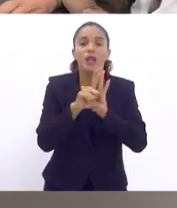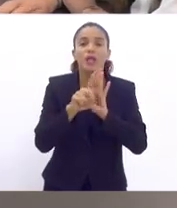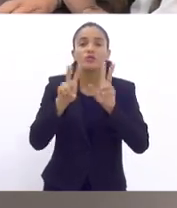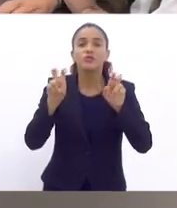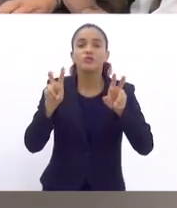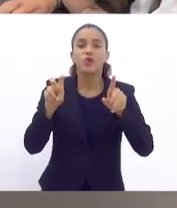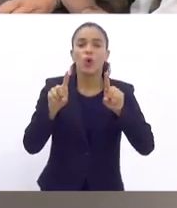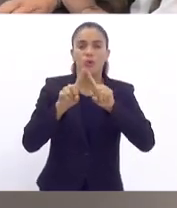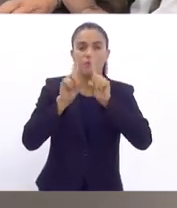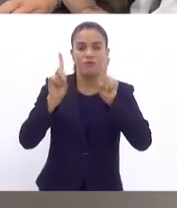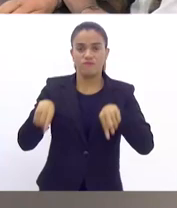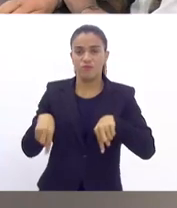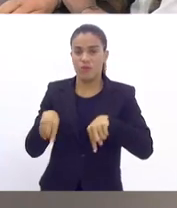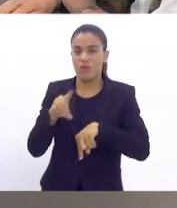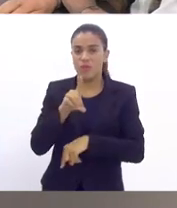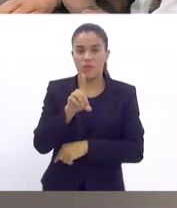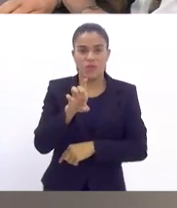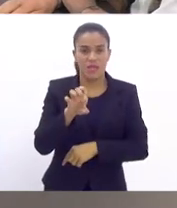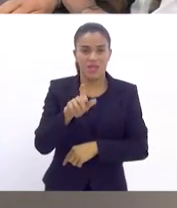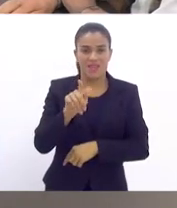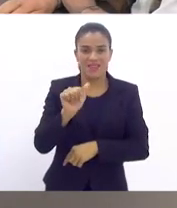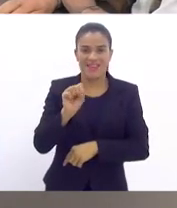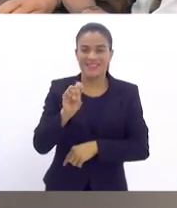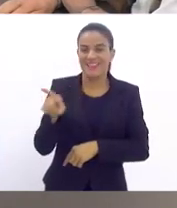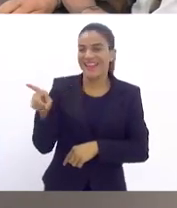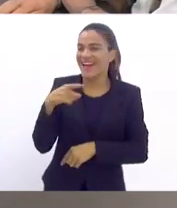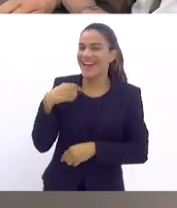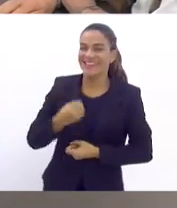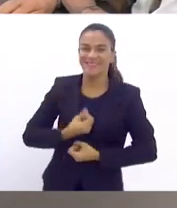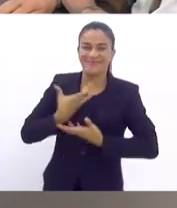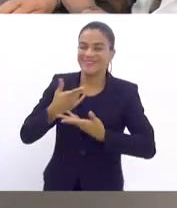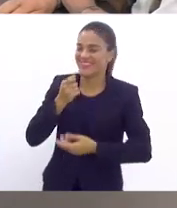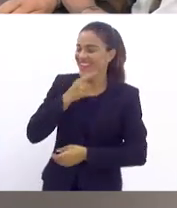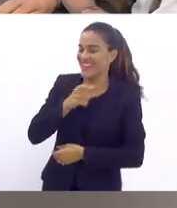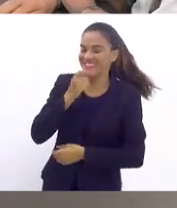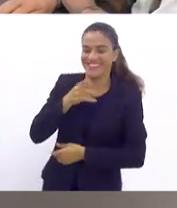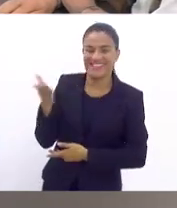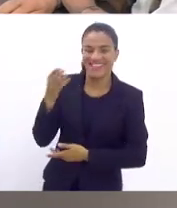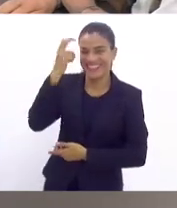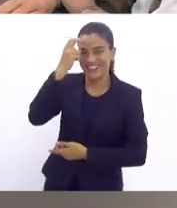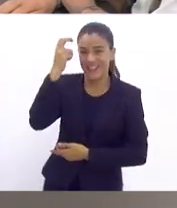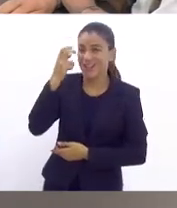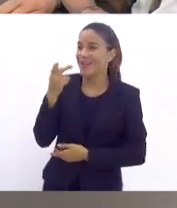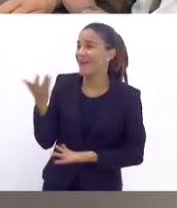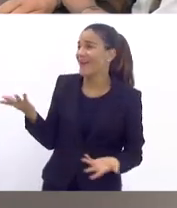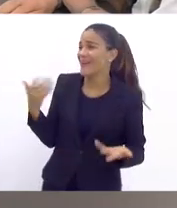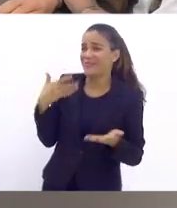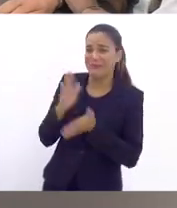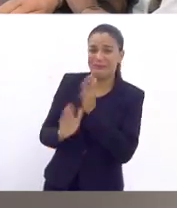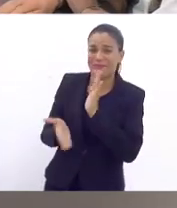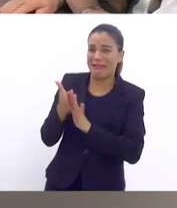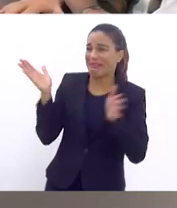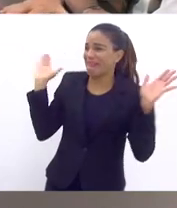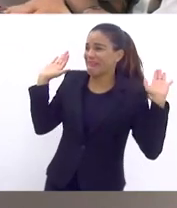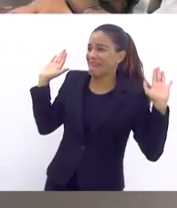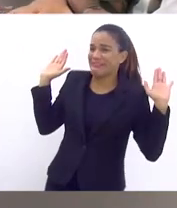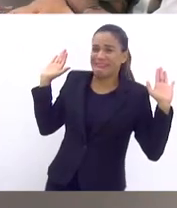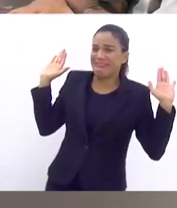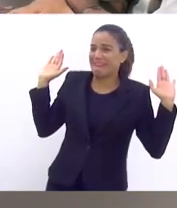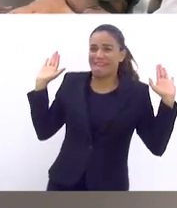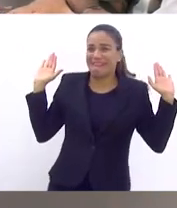servidores a expressão é muito engraçada não tem nada com isso